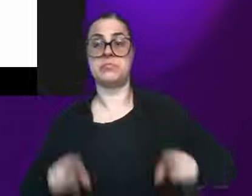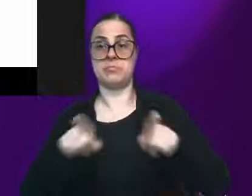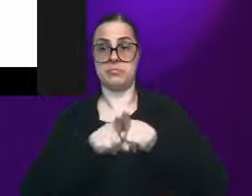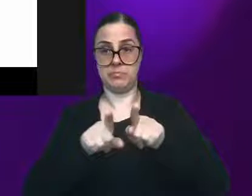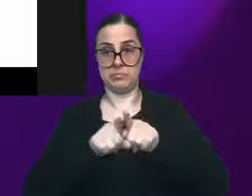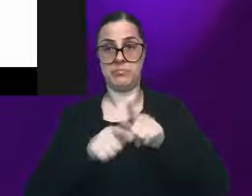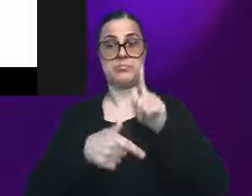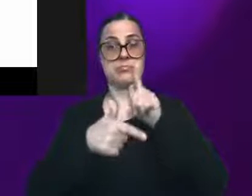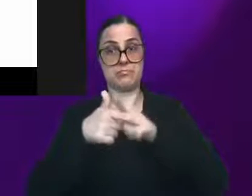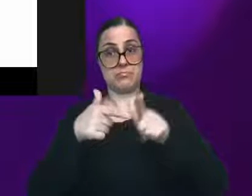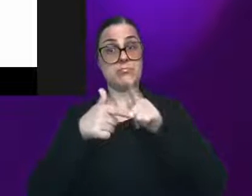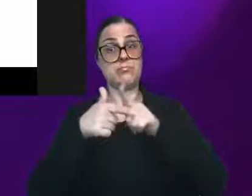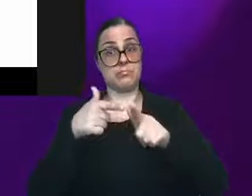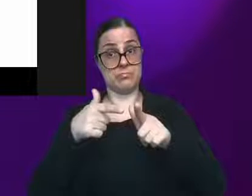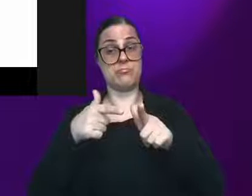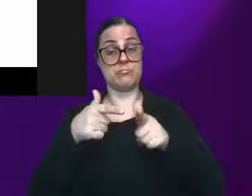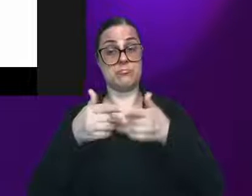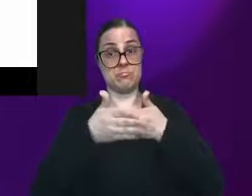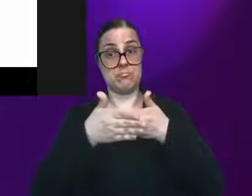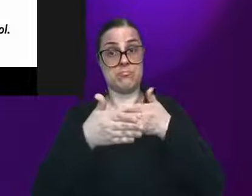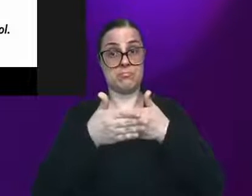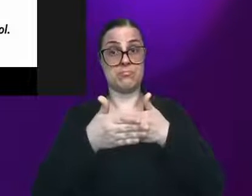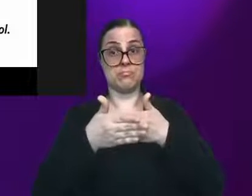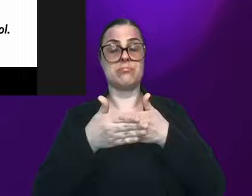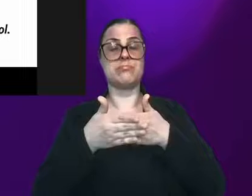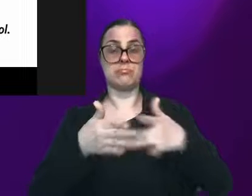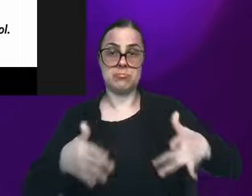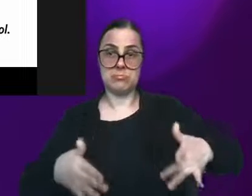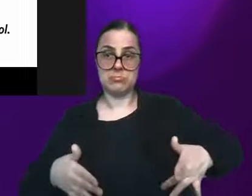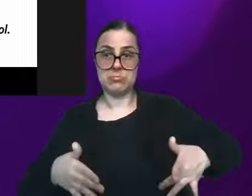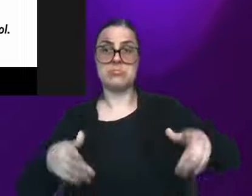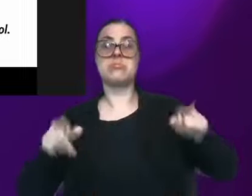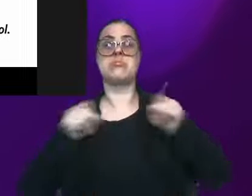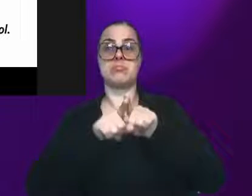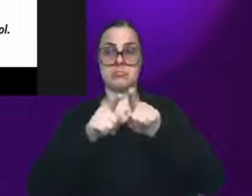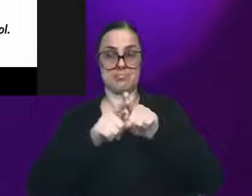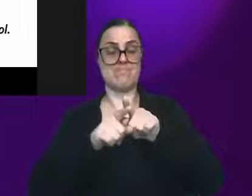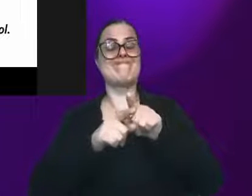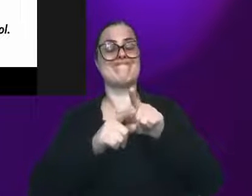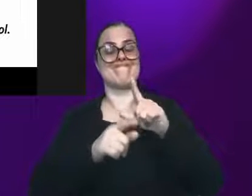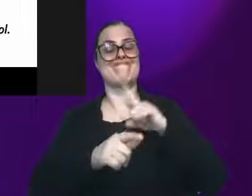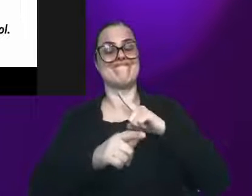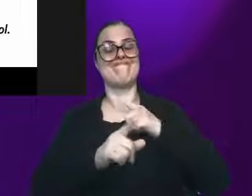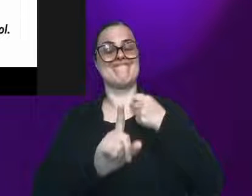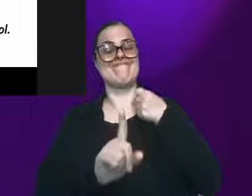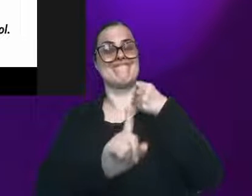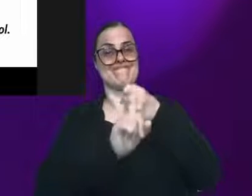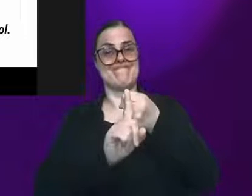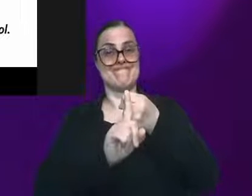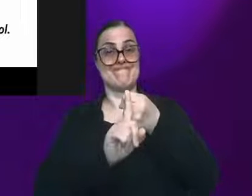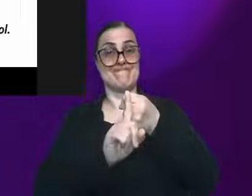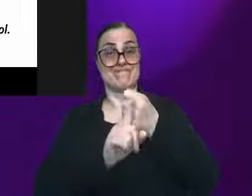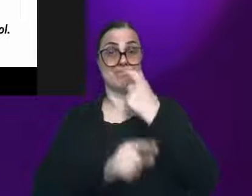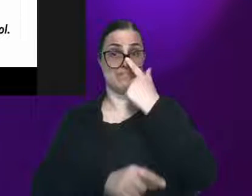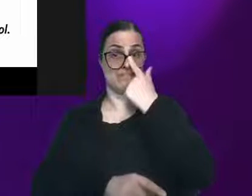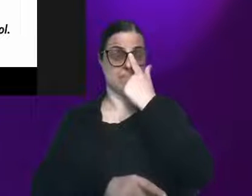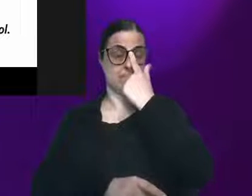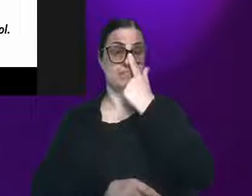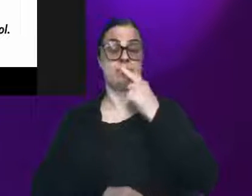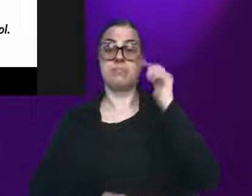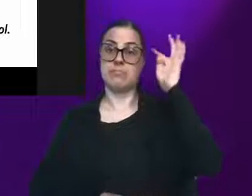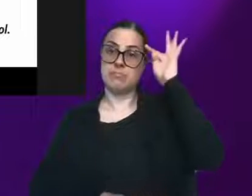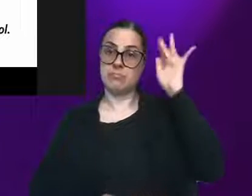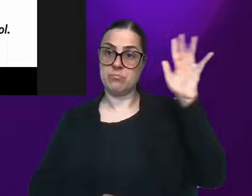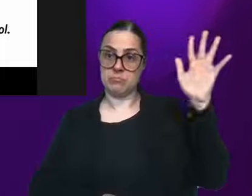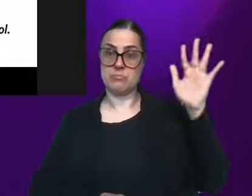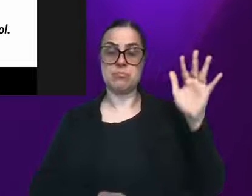congestão renal, congestão hepática, com efeitos deletérios também. E uma teoria didática recentemente